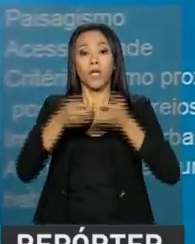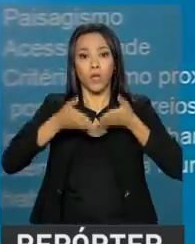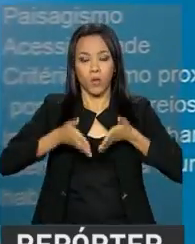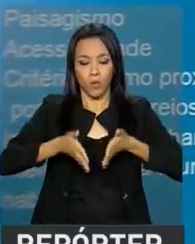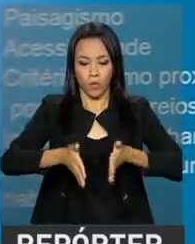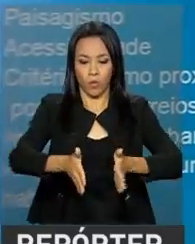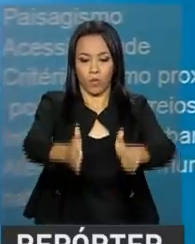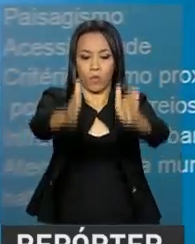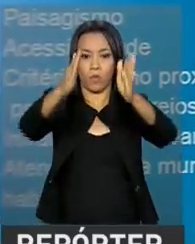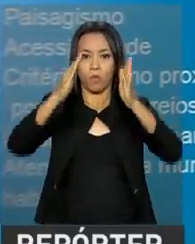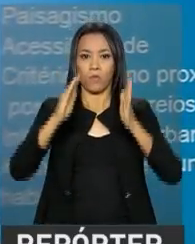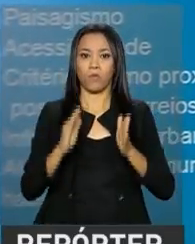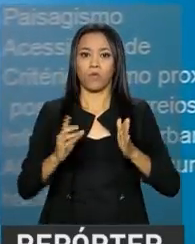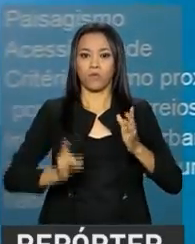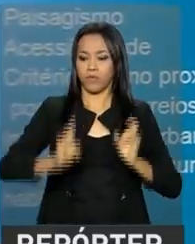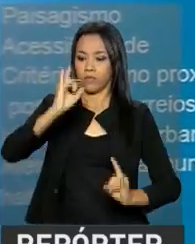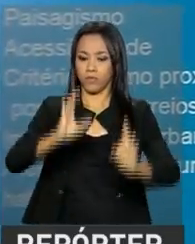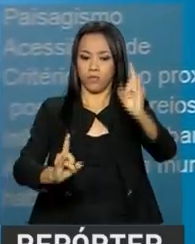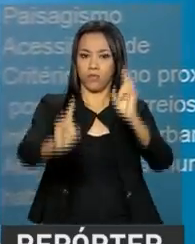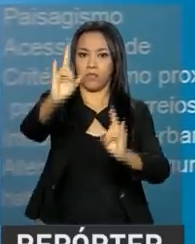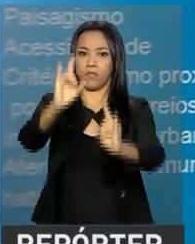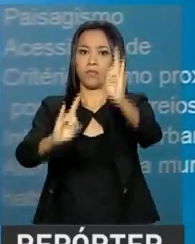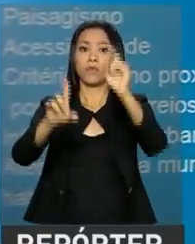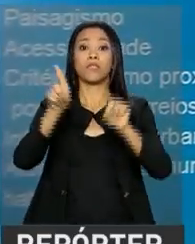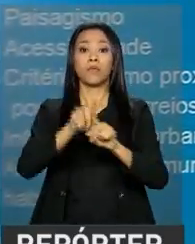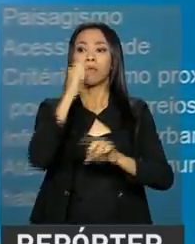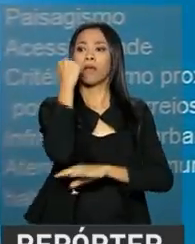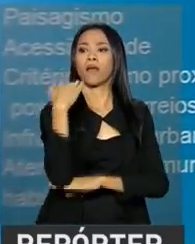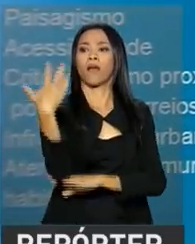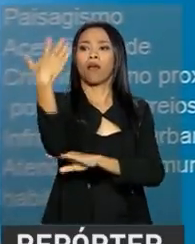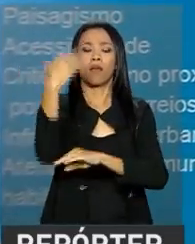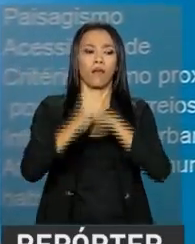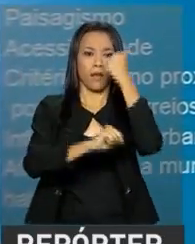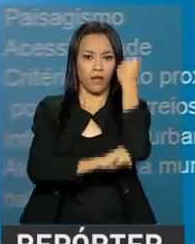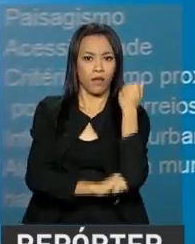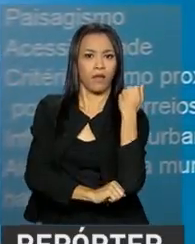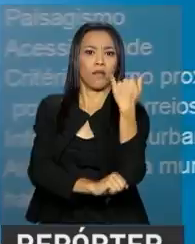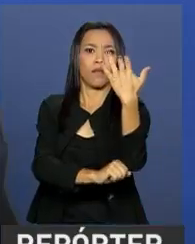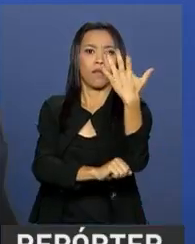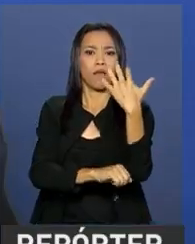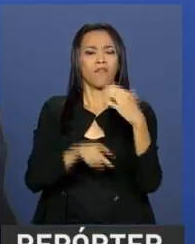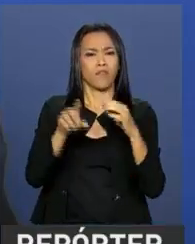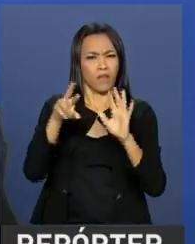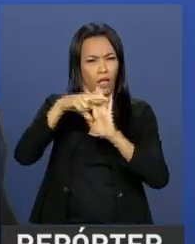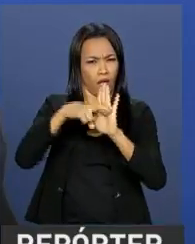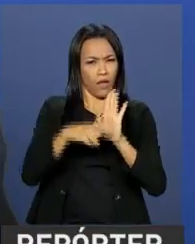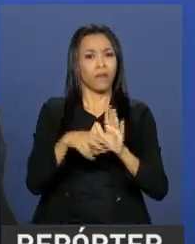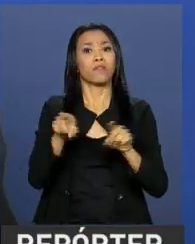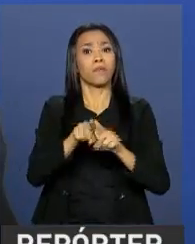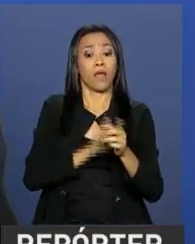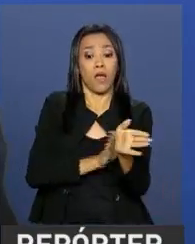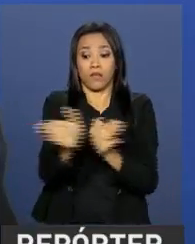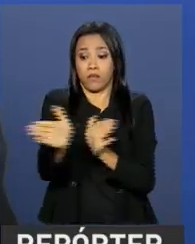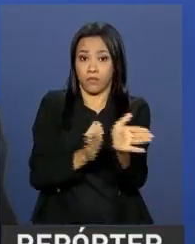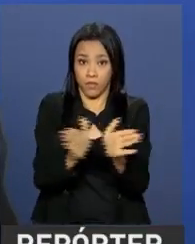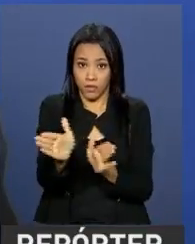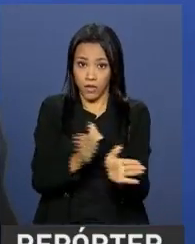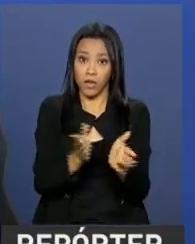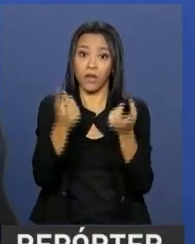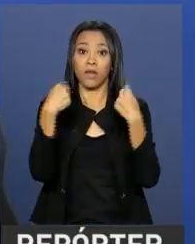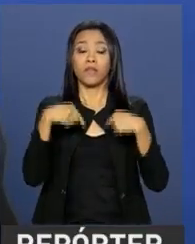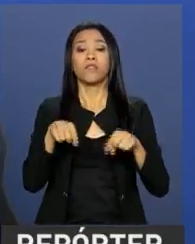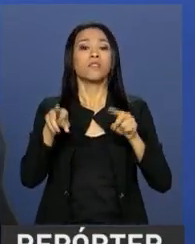entre os edifícios, cuidando de paisagismos, critérios de paisagismo, de acessibilidade, critérios